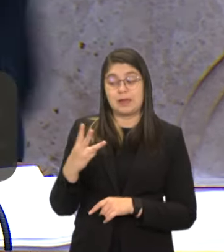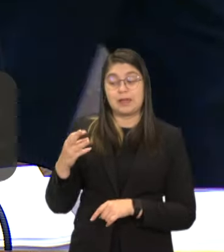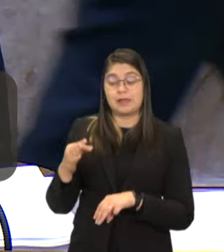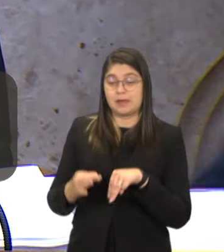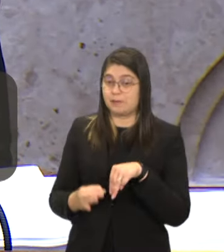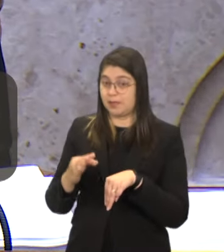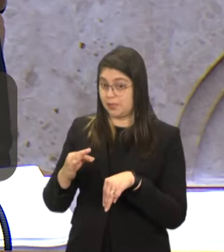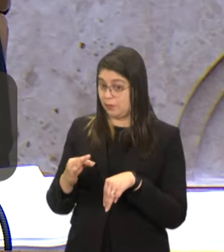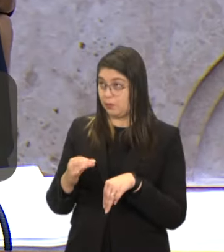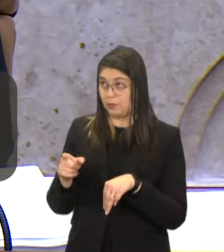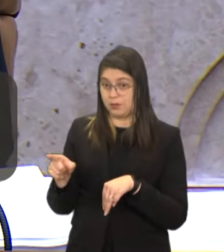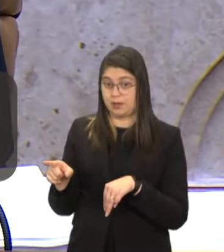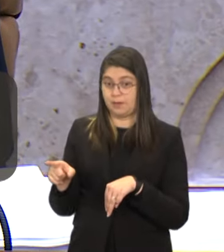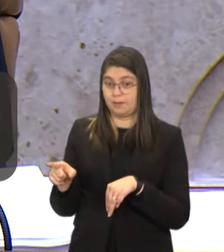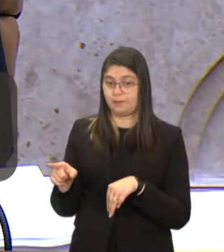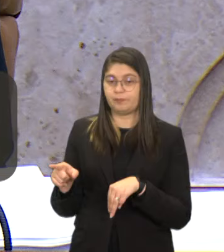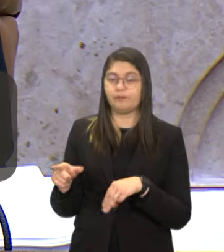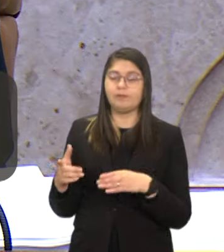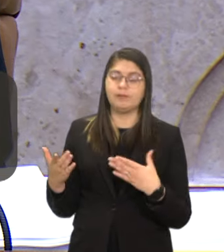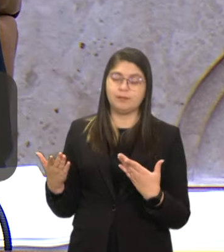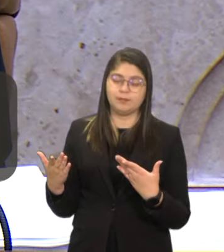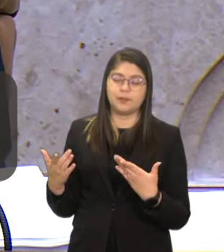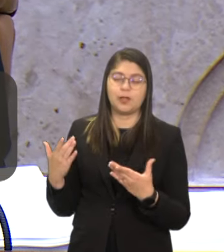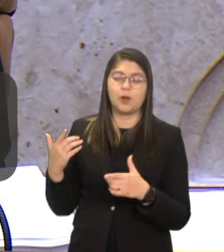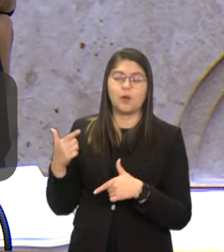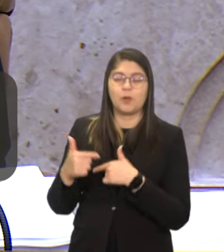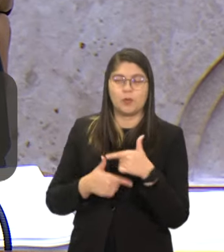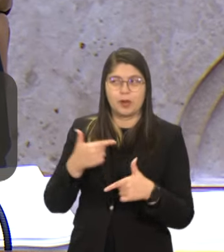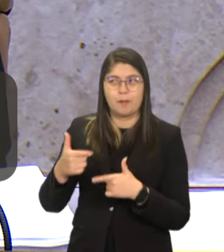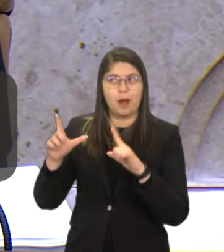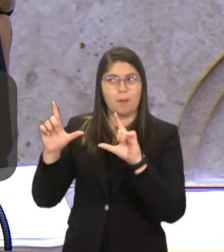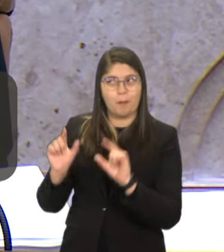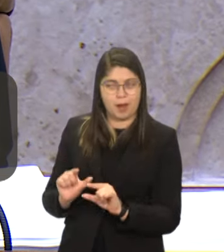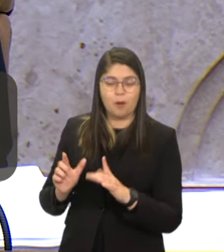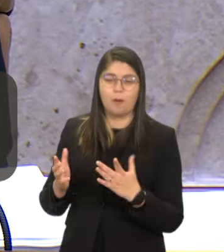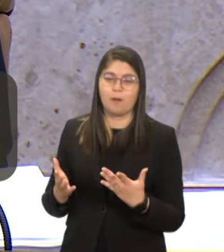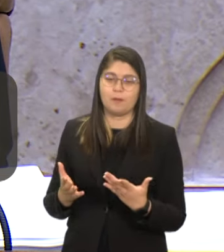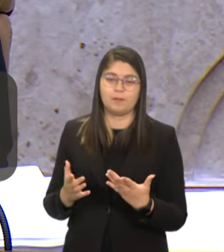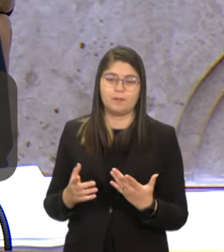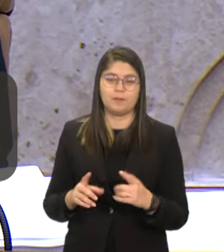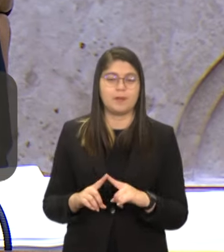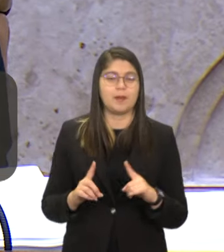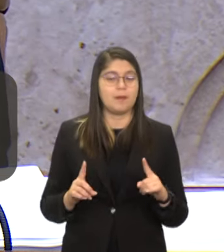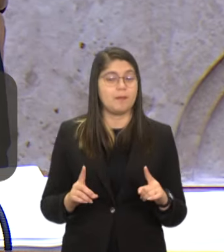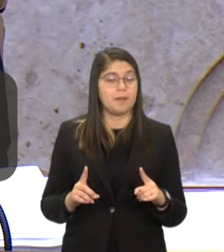Portanto, a carga de trabalho é um pouco menor, de modo que confirmando...